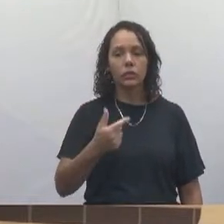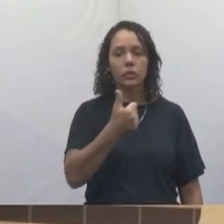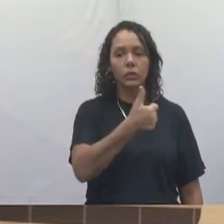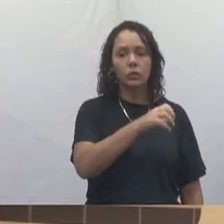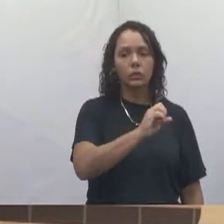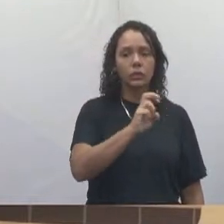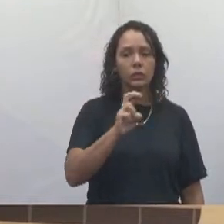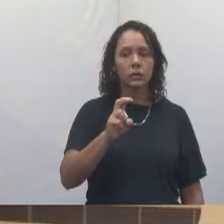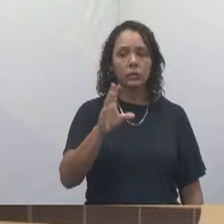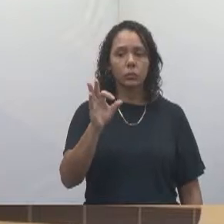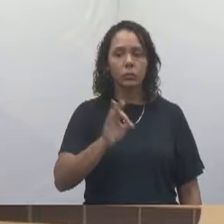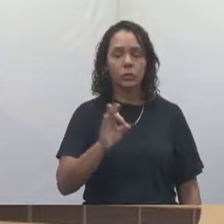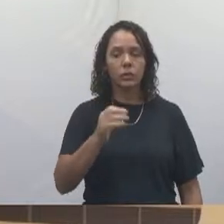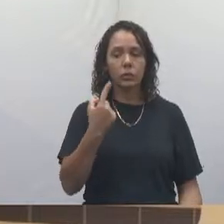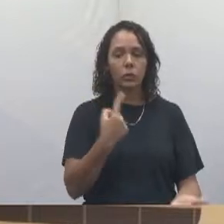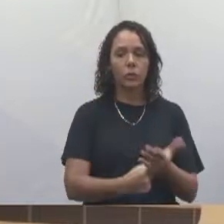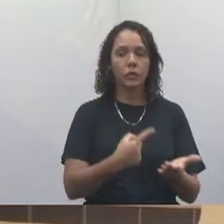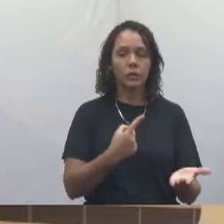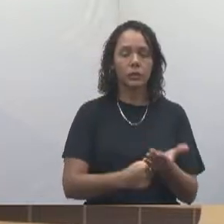com custeio. Jacareí está